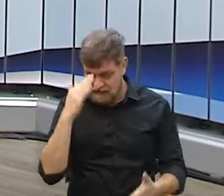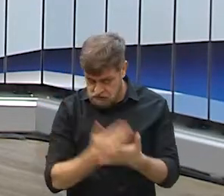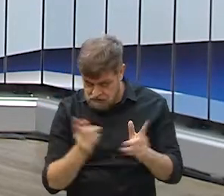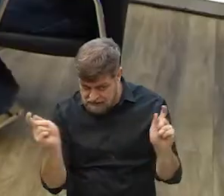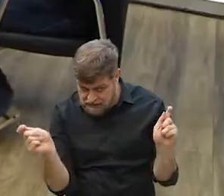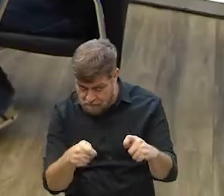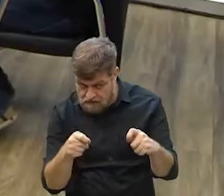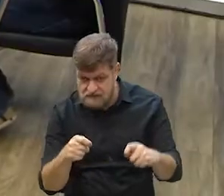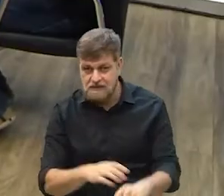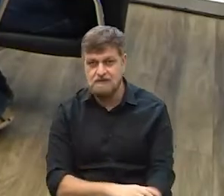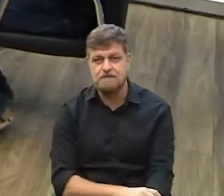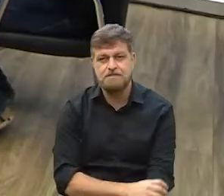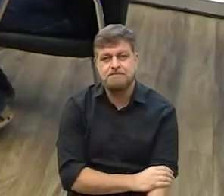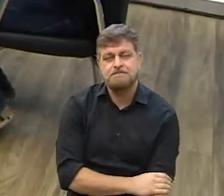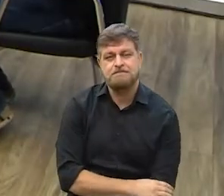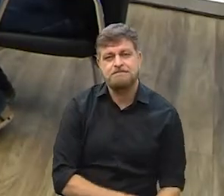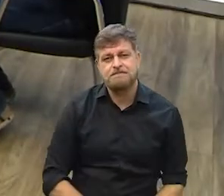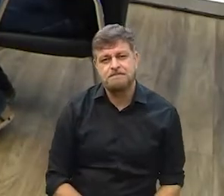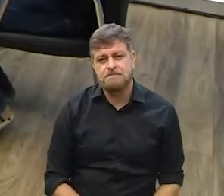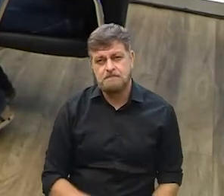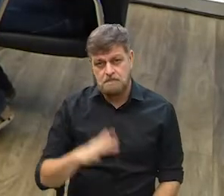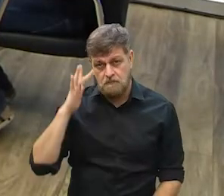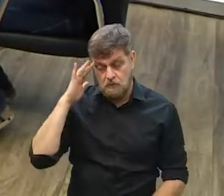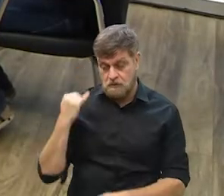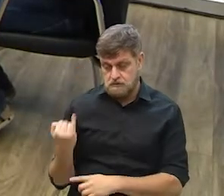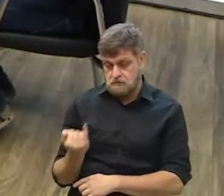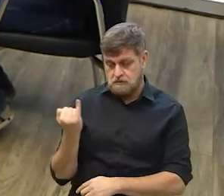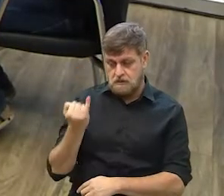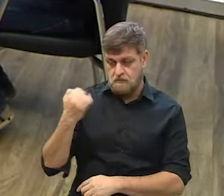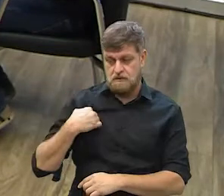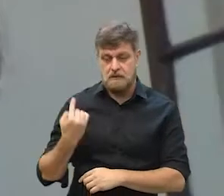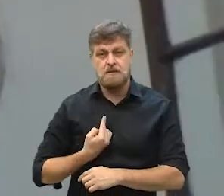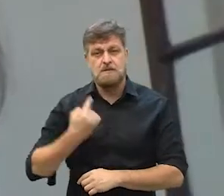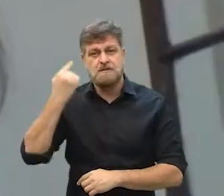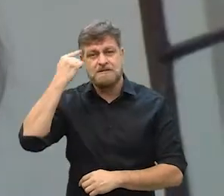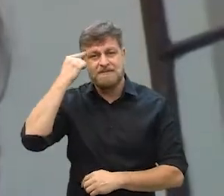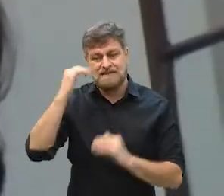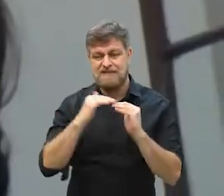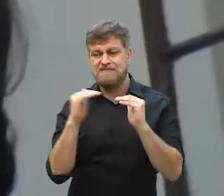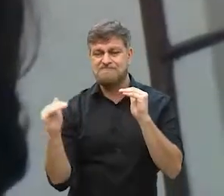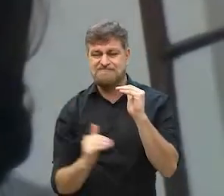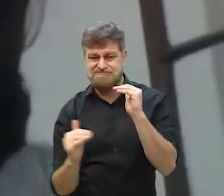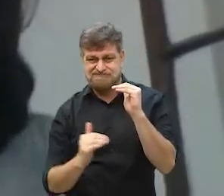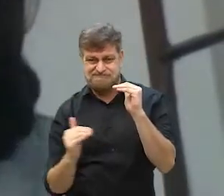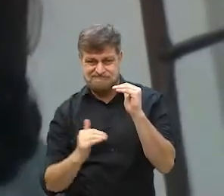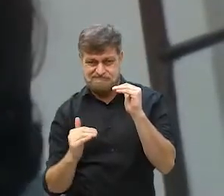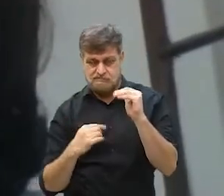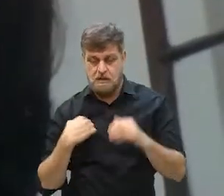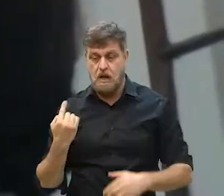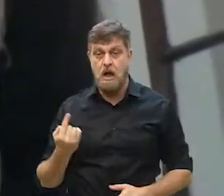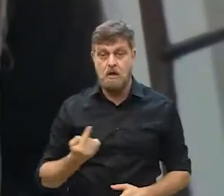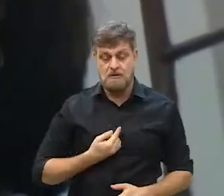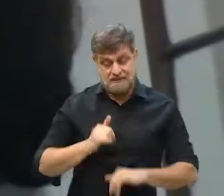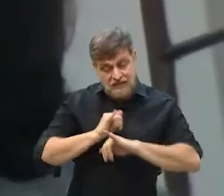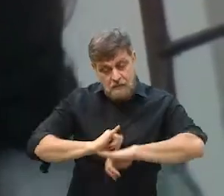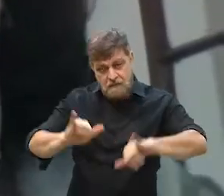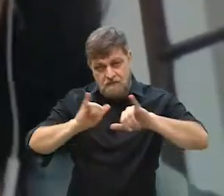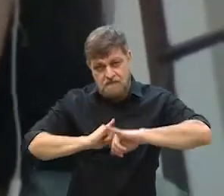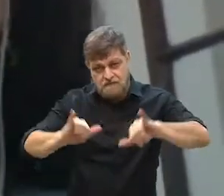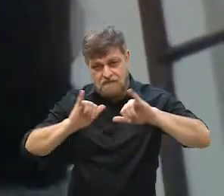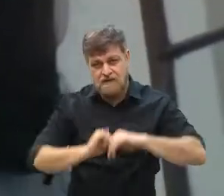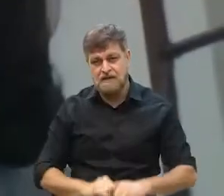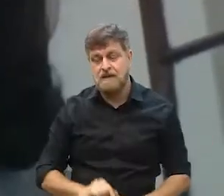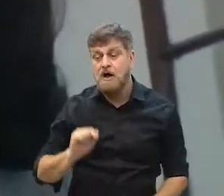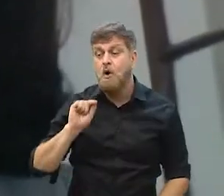não? Então, acho que é importante a gente pensar a desigualdade, né? A desigualdade que nós estamos falando aqui, Gabriel,